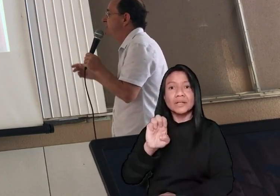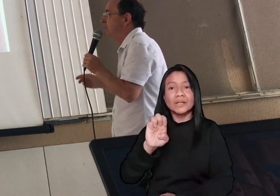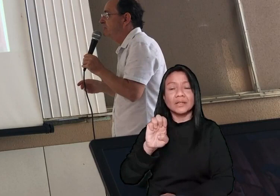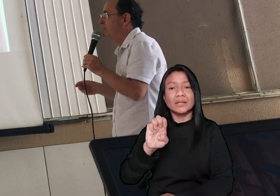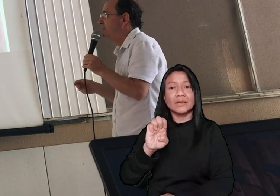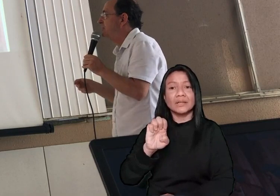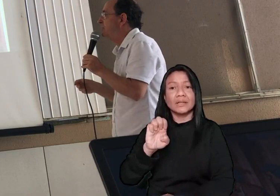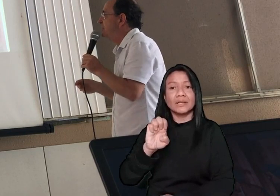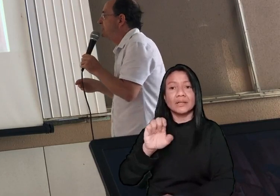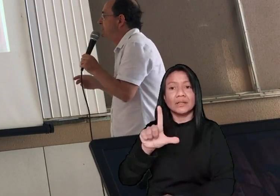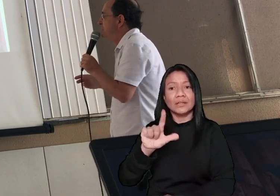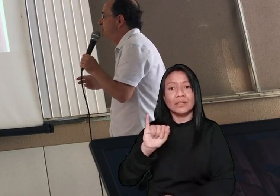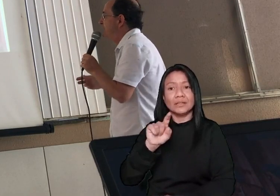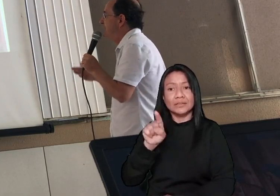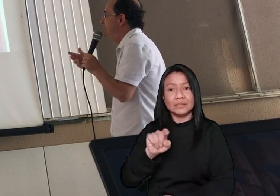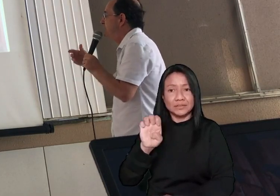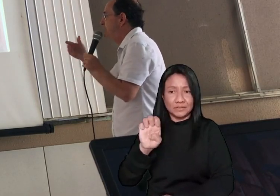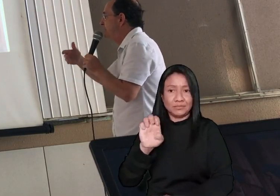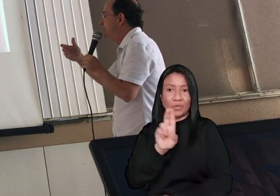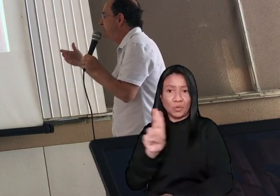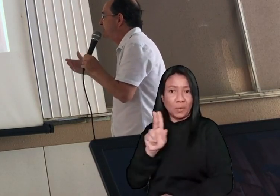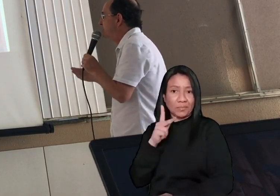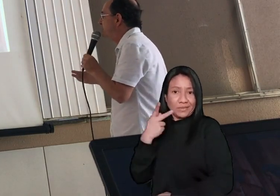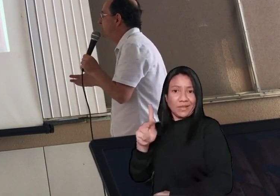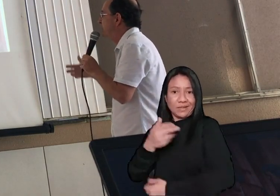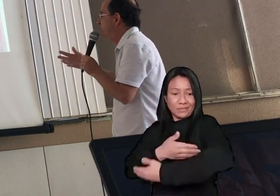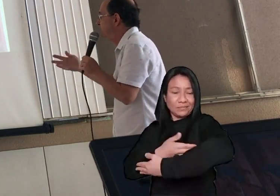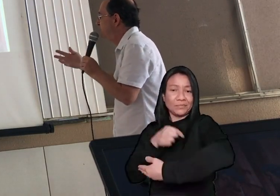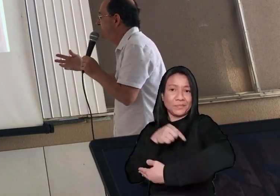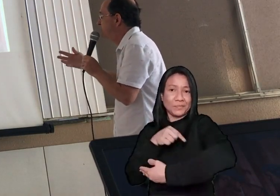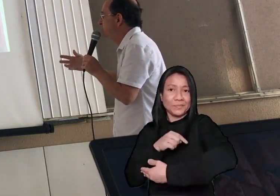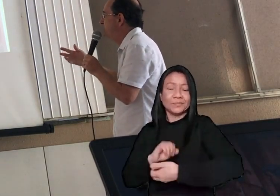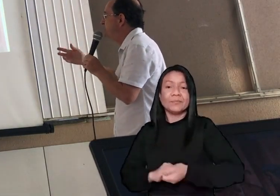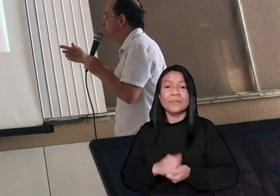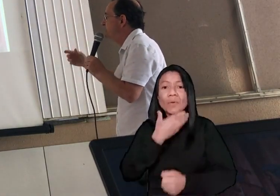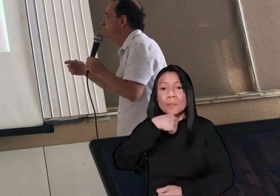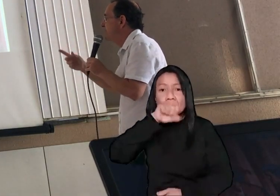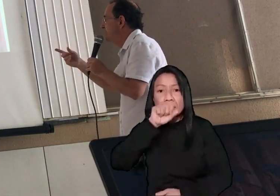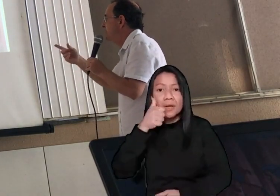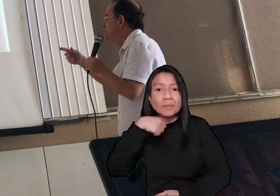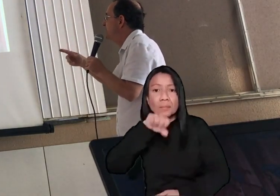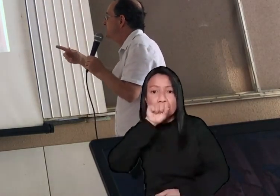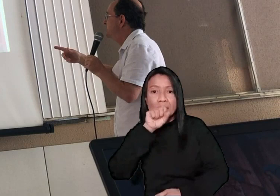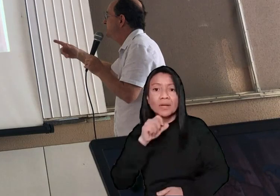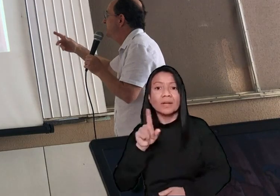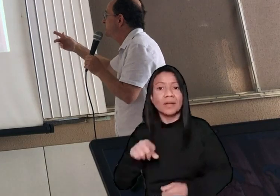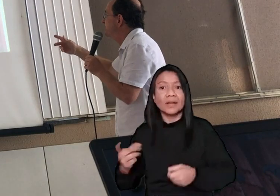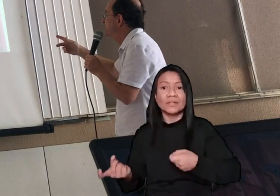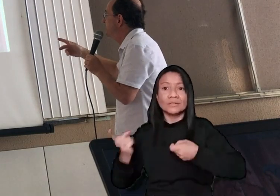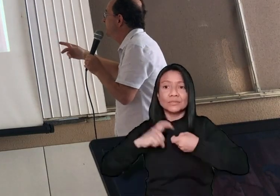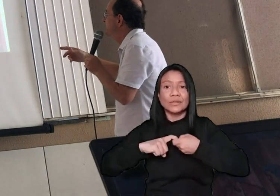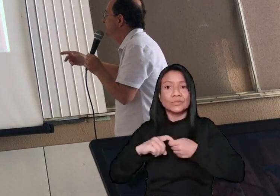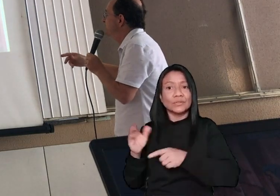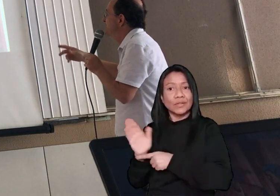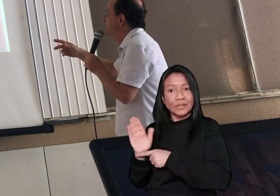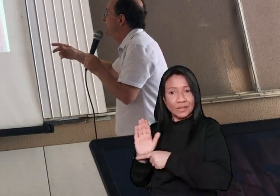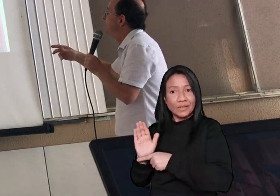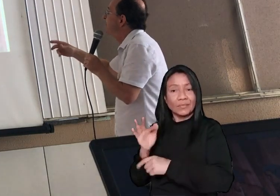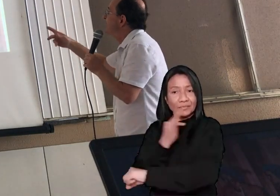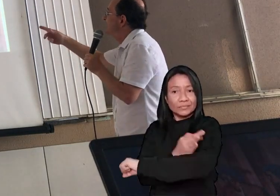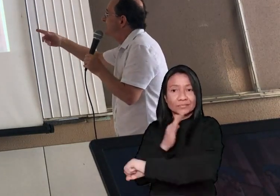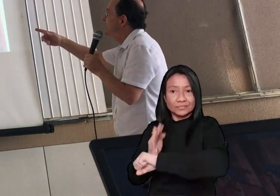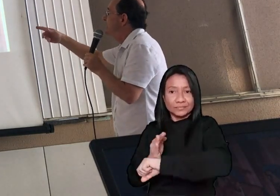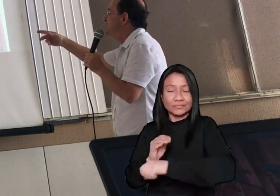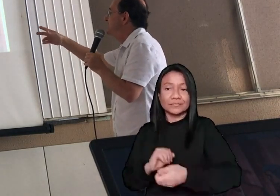sócios do cinema de Francisco Beltrão, que eram os 4 sócios, e um deles é o senhor Arthur Nack.